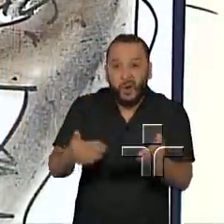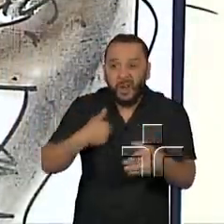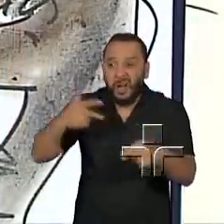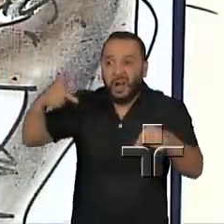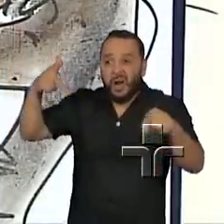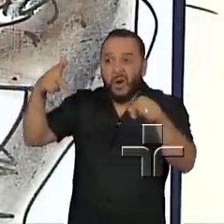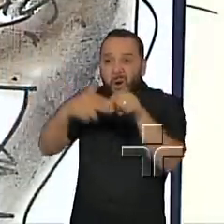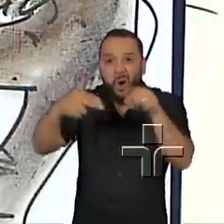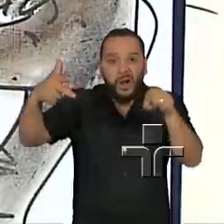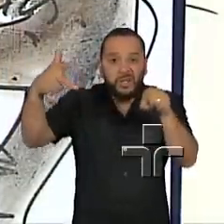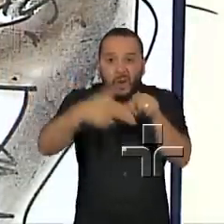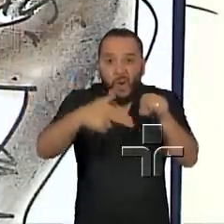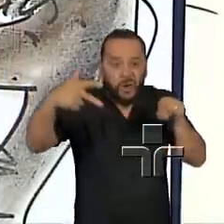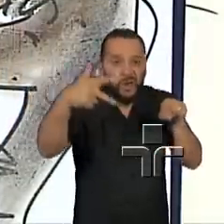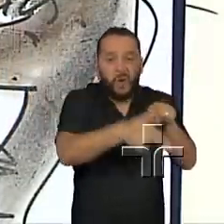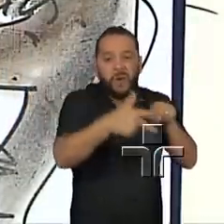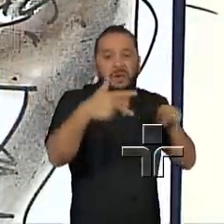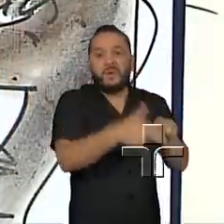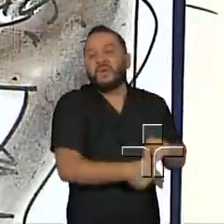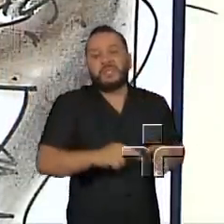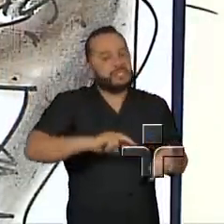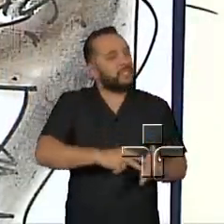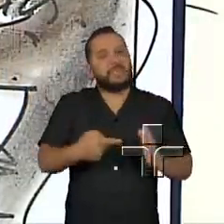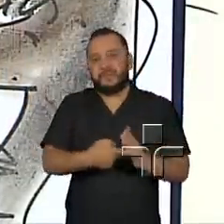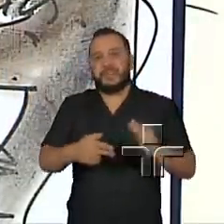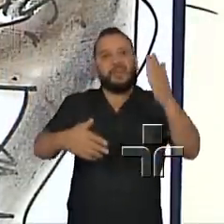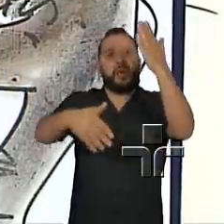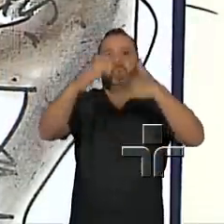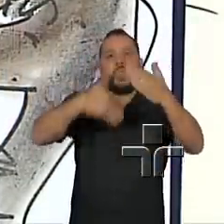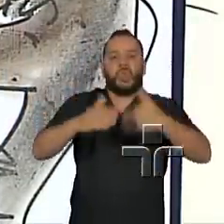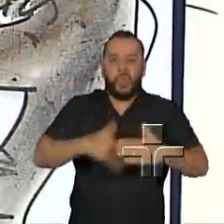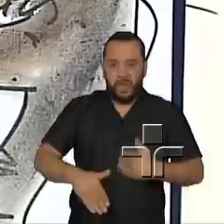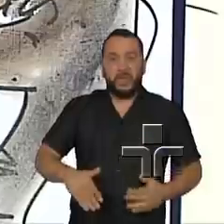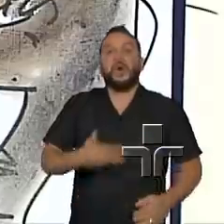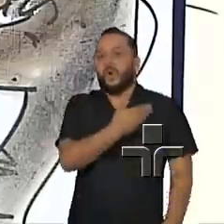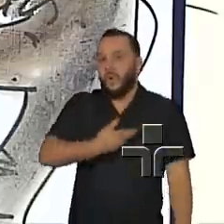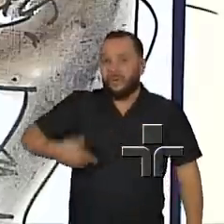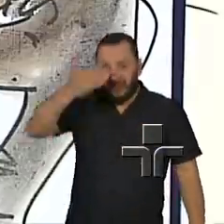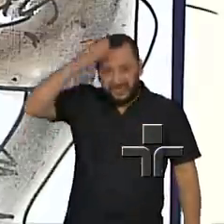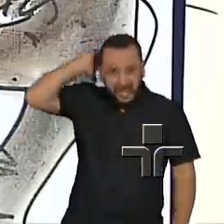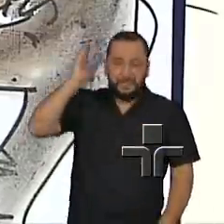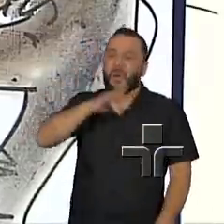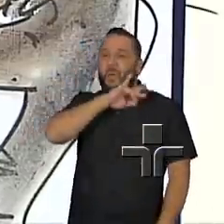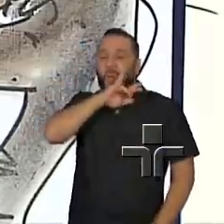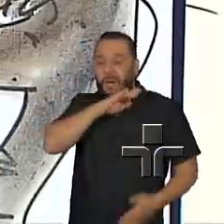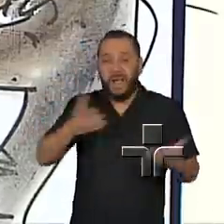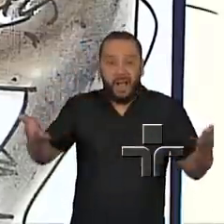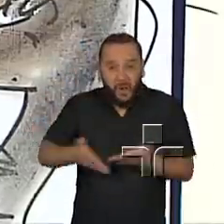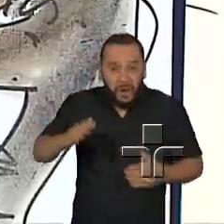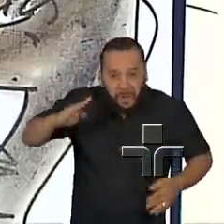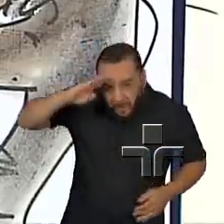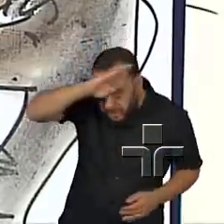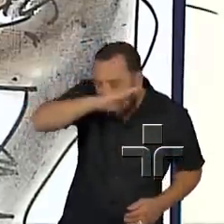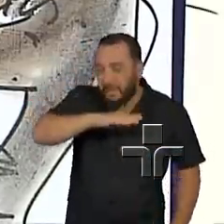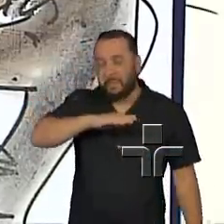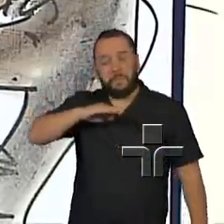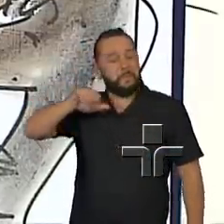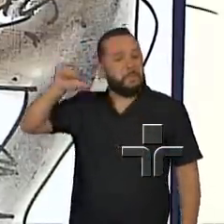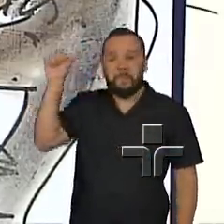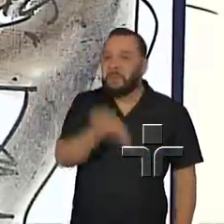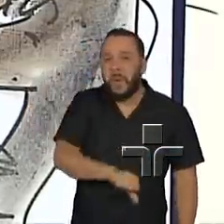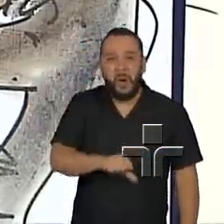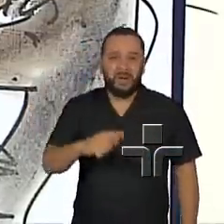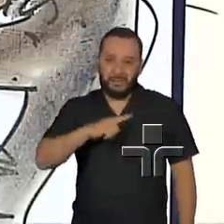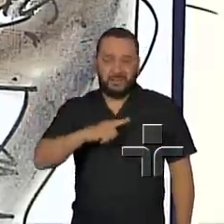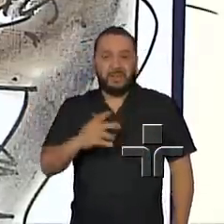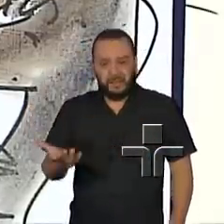em queda brutal, né? No governo Temer foi muito ruim, e no governo Bolsonaro é pior ainda. E está